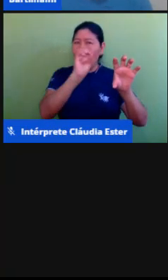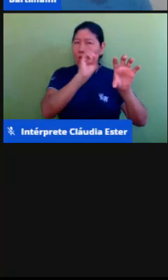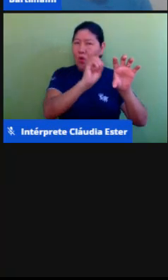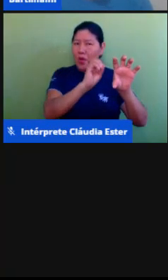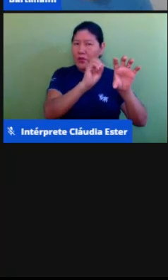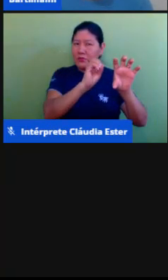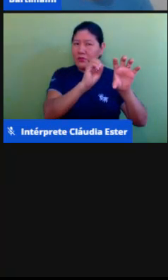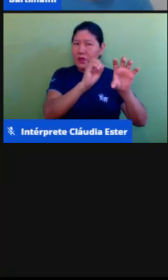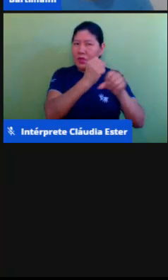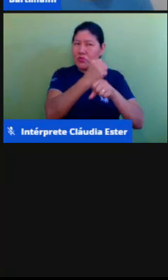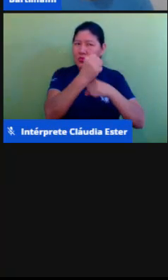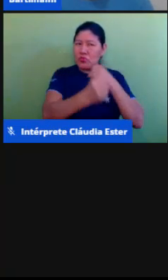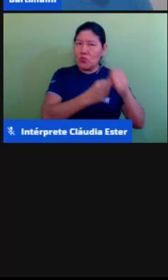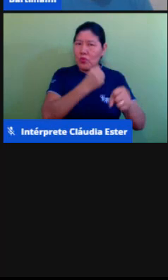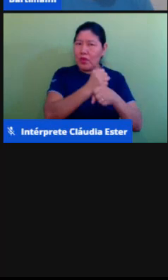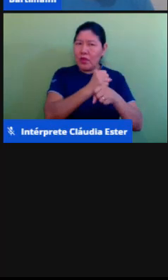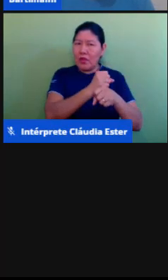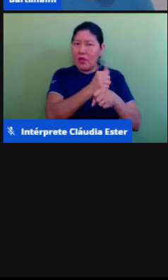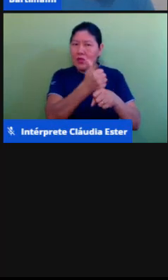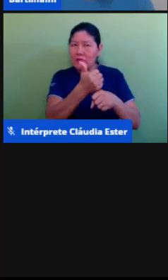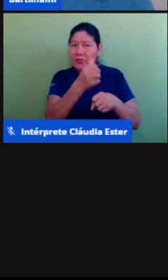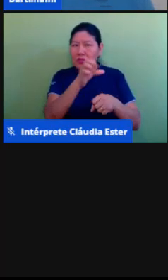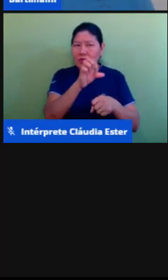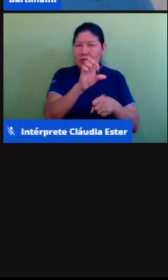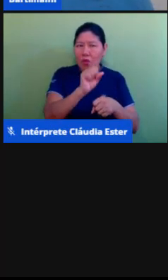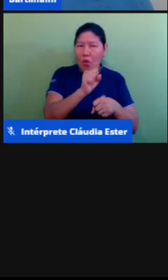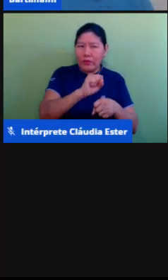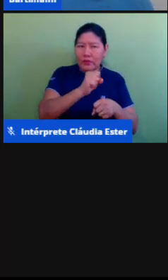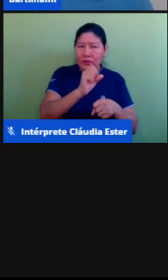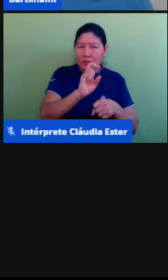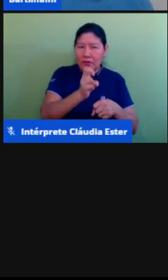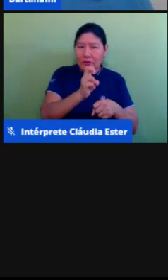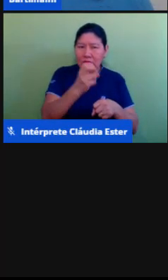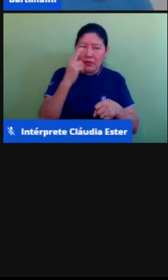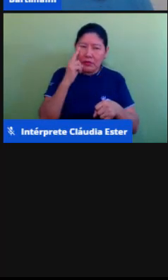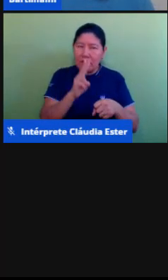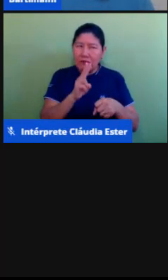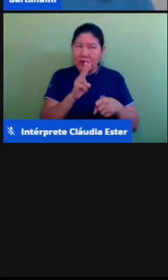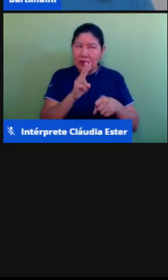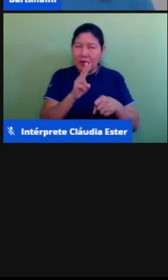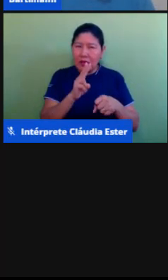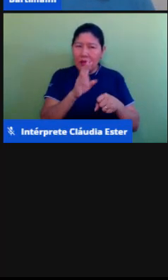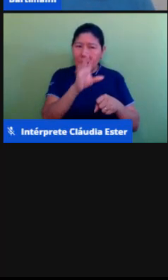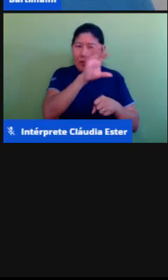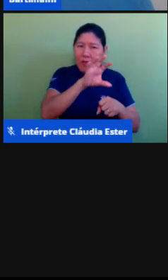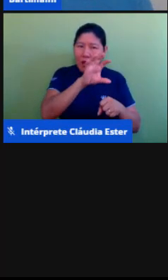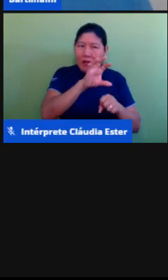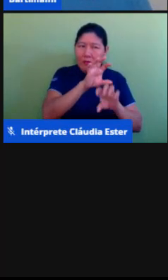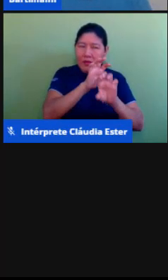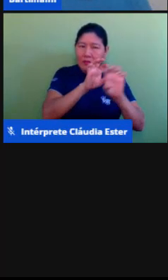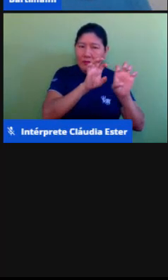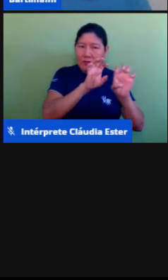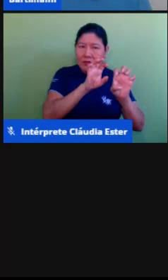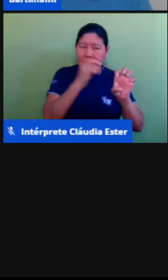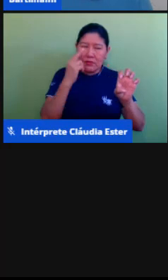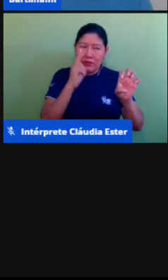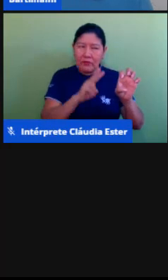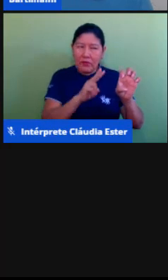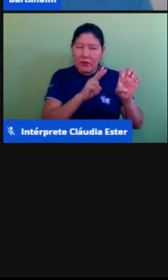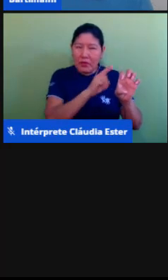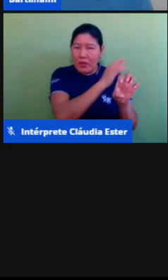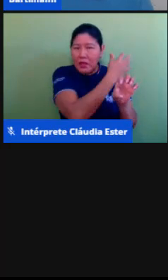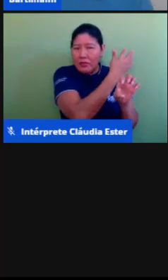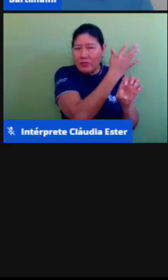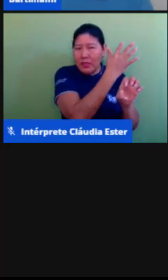que em 1985, esse mapa da esquerda, você tinha áreas de agricultura e você tinha